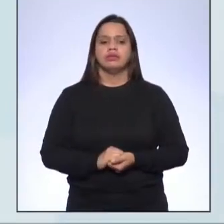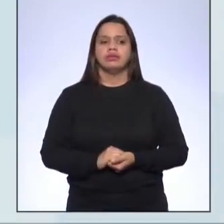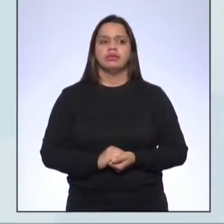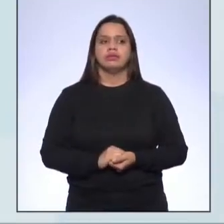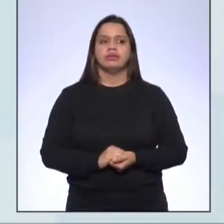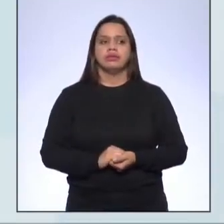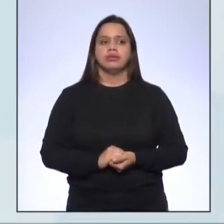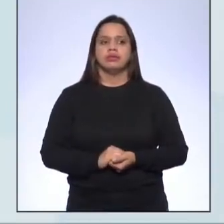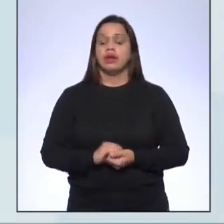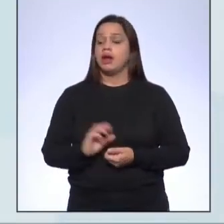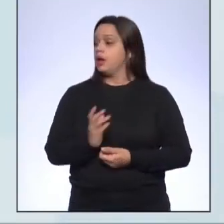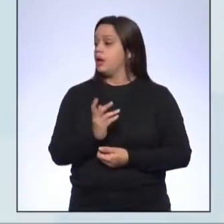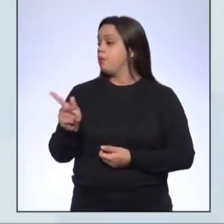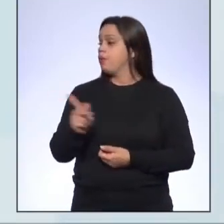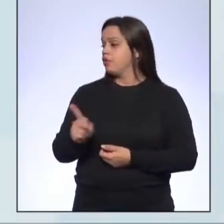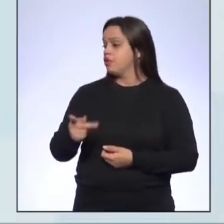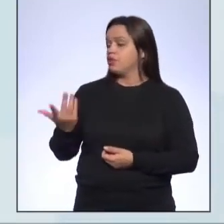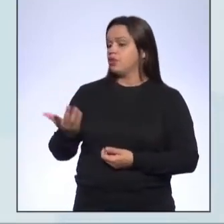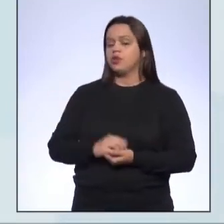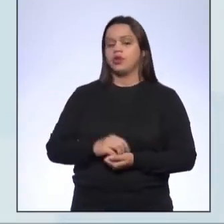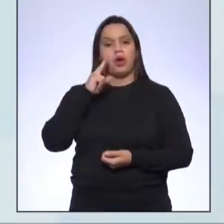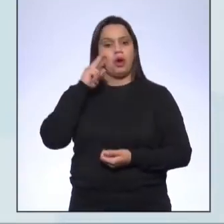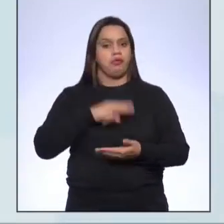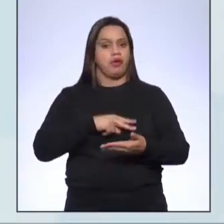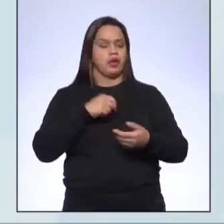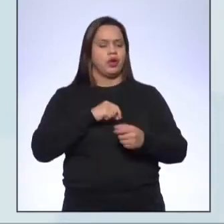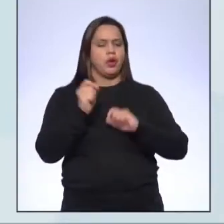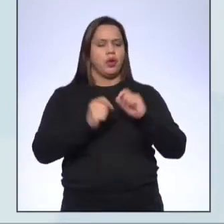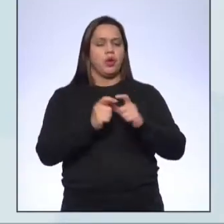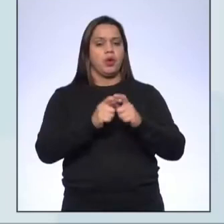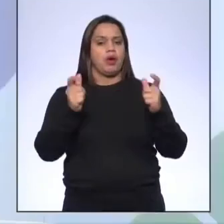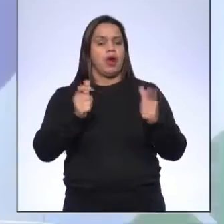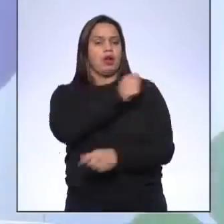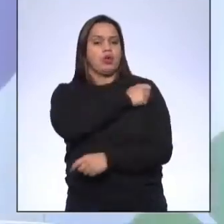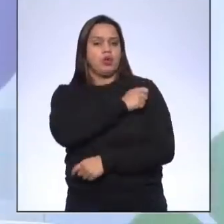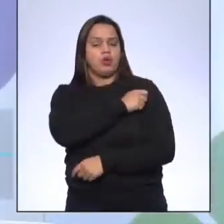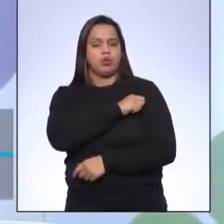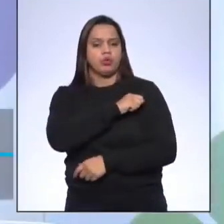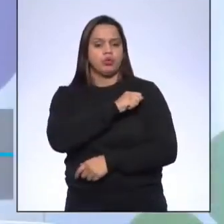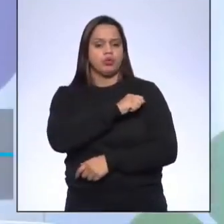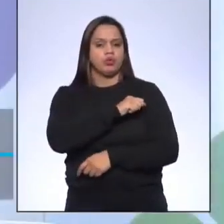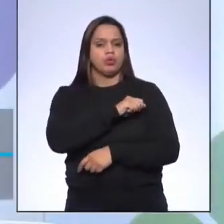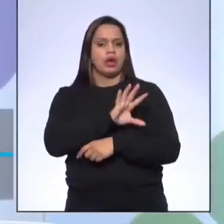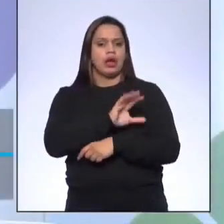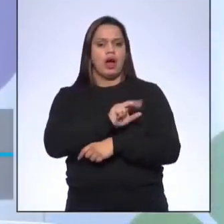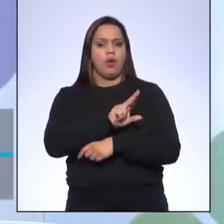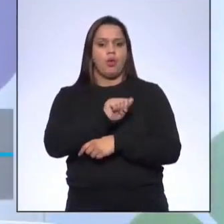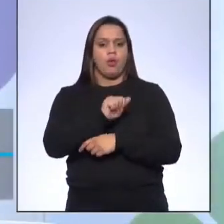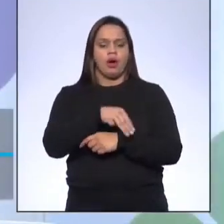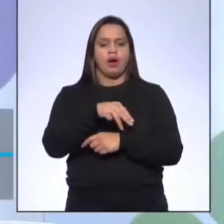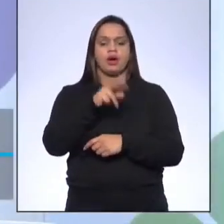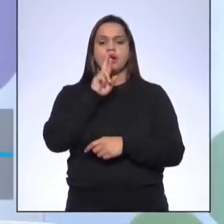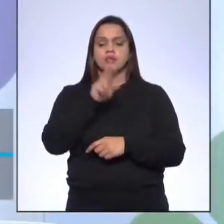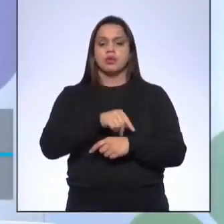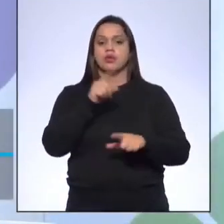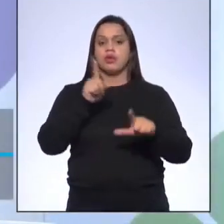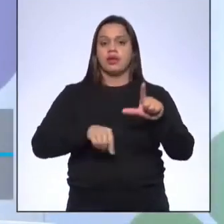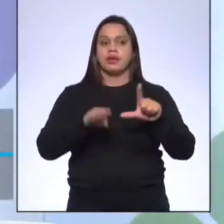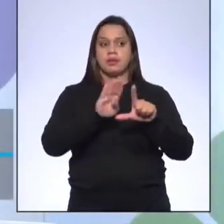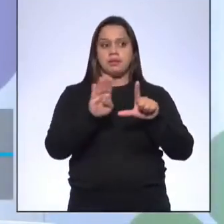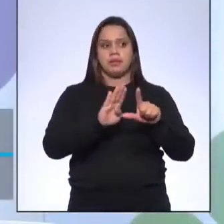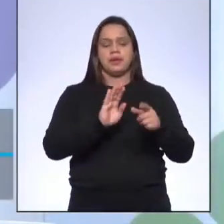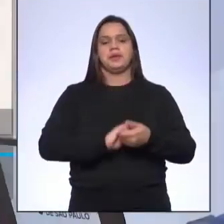Qual a resposta que eles colocaram? O pessoal está respondendo aqui, o Cauã respondeu a 2B, a 2B. A